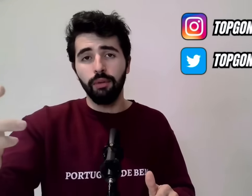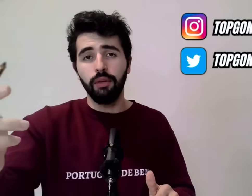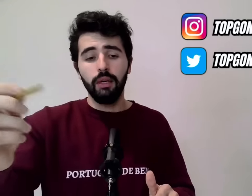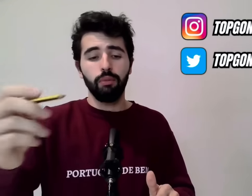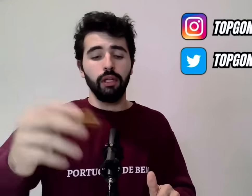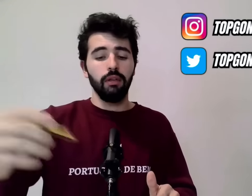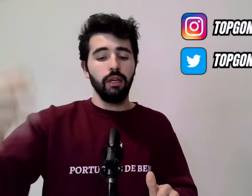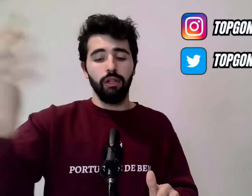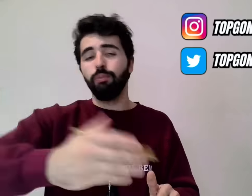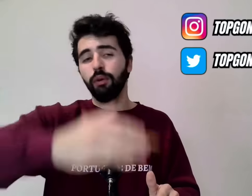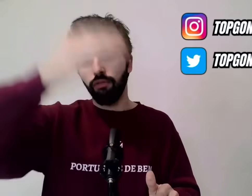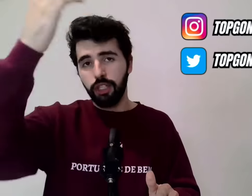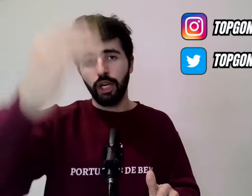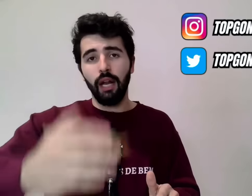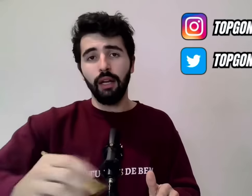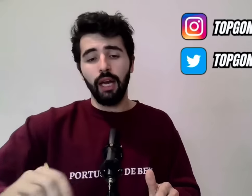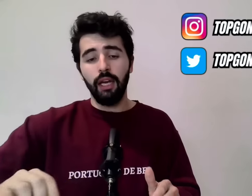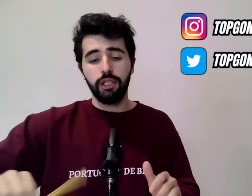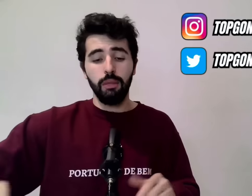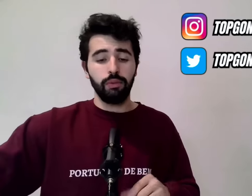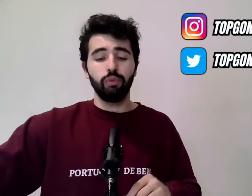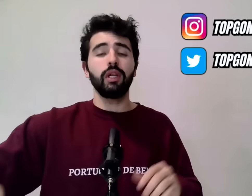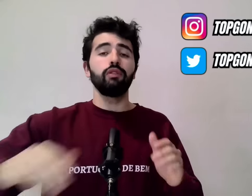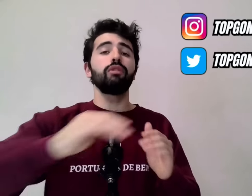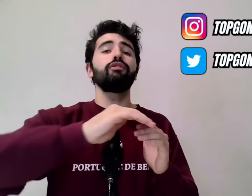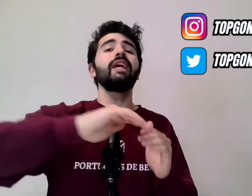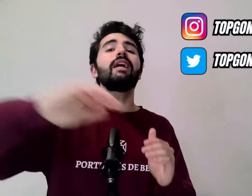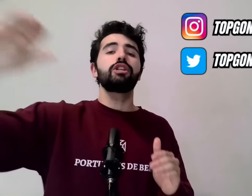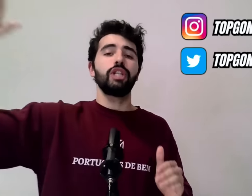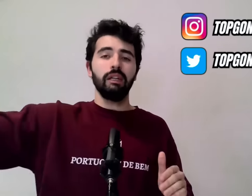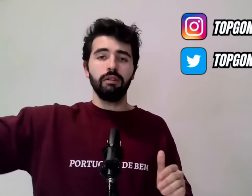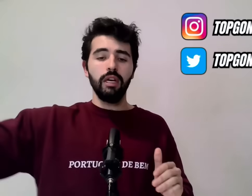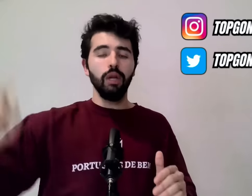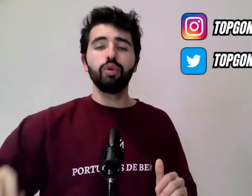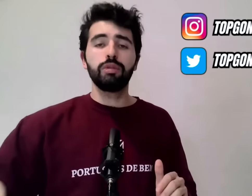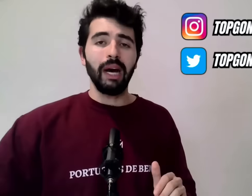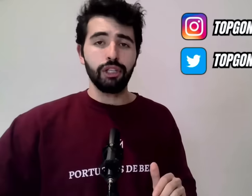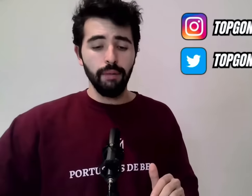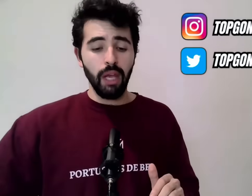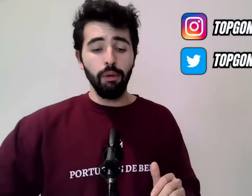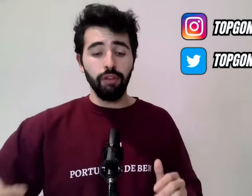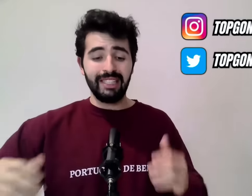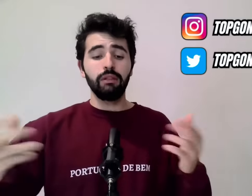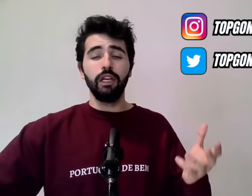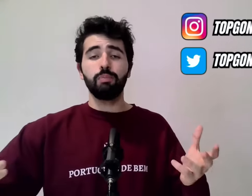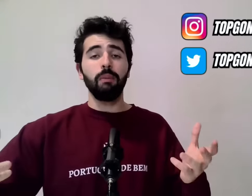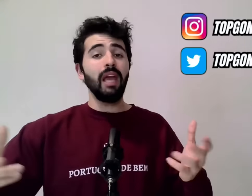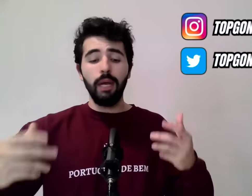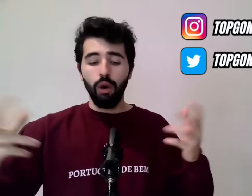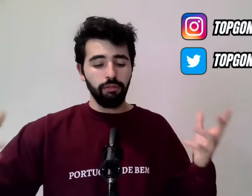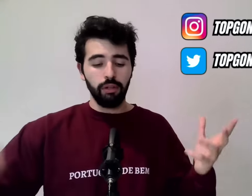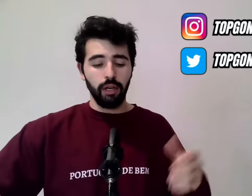Paulo Raimundo portanto de um ponto de vista geral é este e portanto o André Ventura foi em crescente nos debates a meu ver sendo que este para mim é a